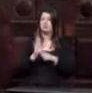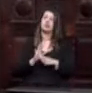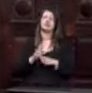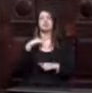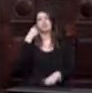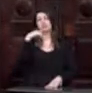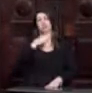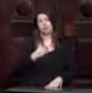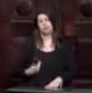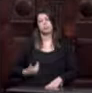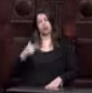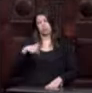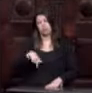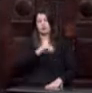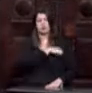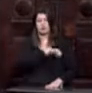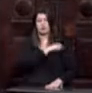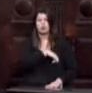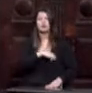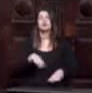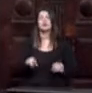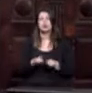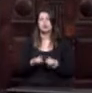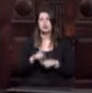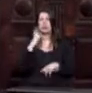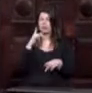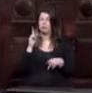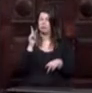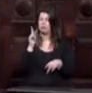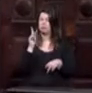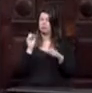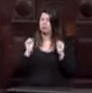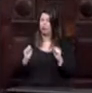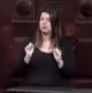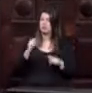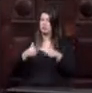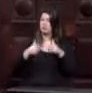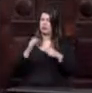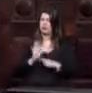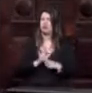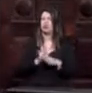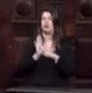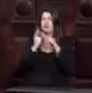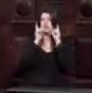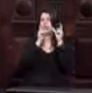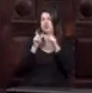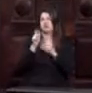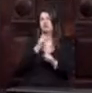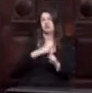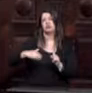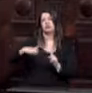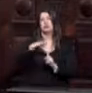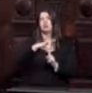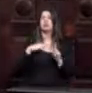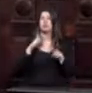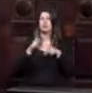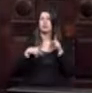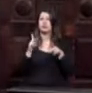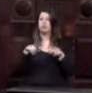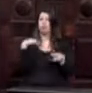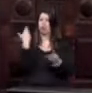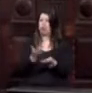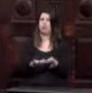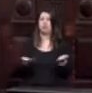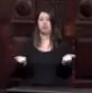funcionamento da Defensoria Pública do Estado do Rio de Janeiro para que ela possa seguir servindo a nossa população como tem feito